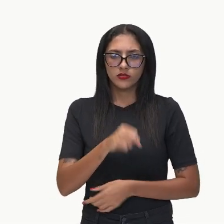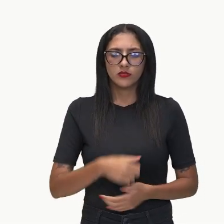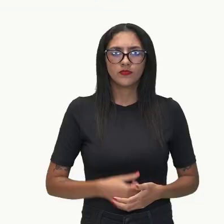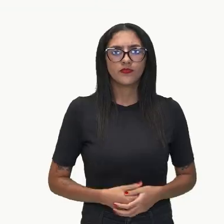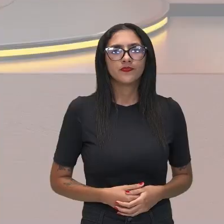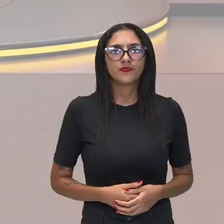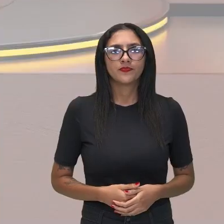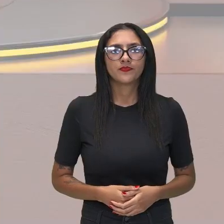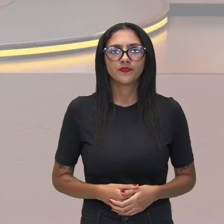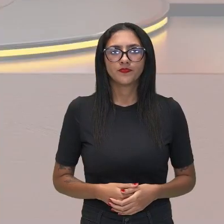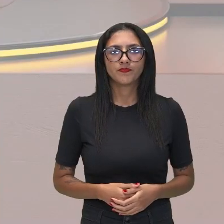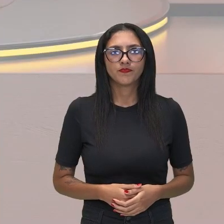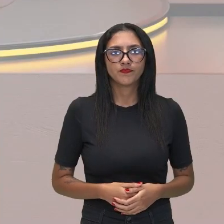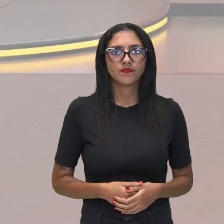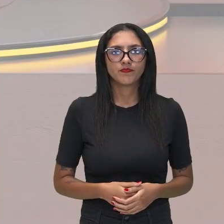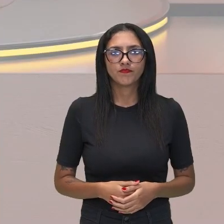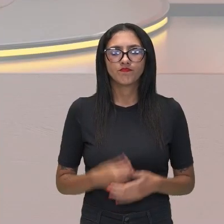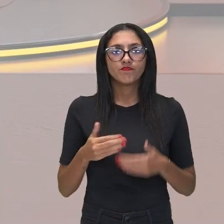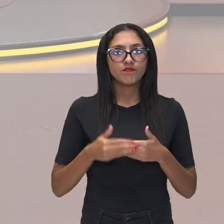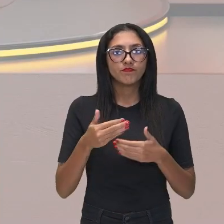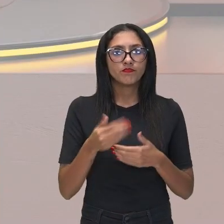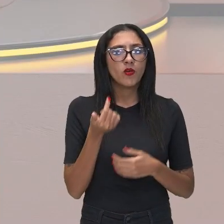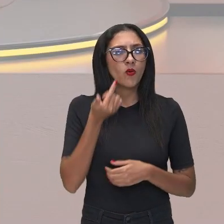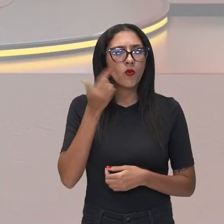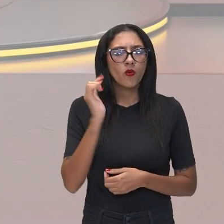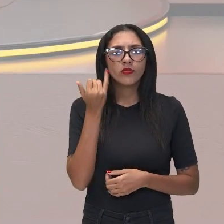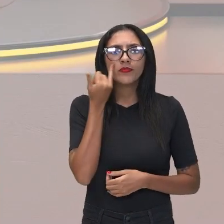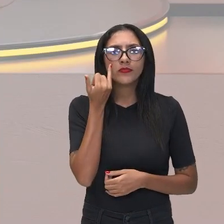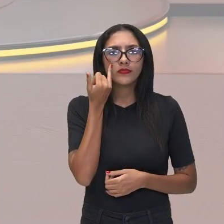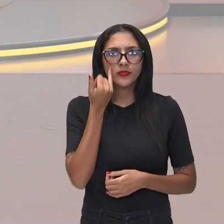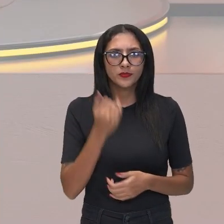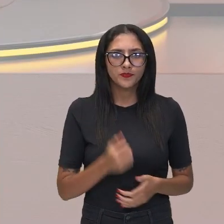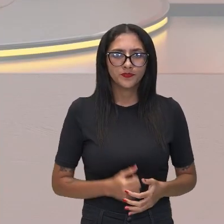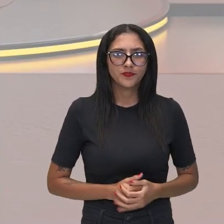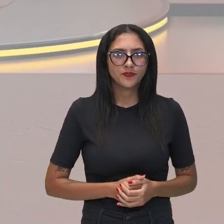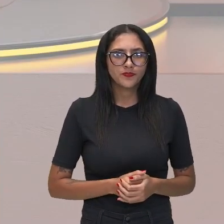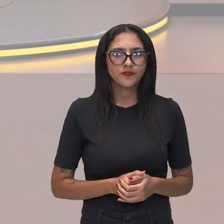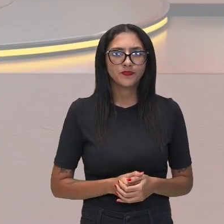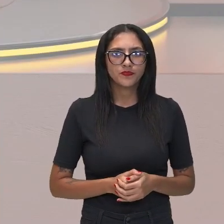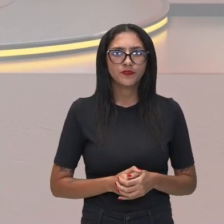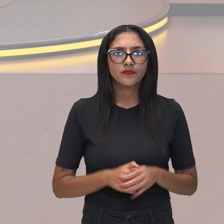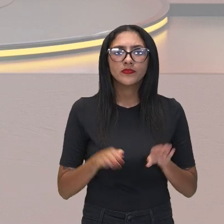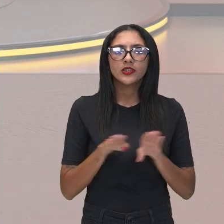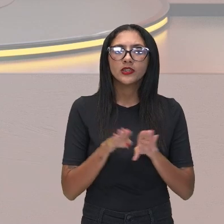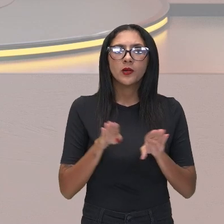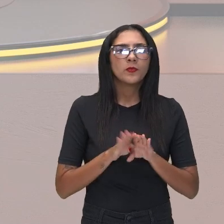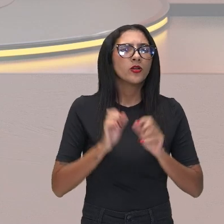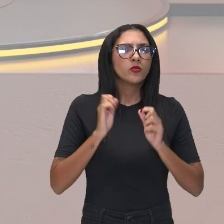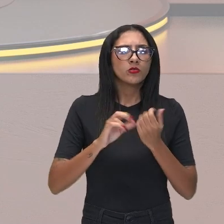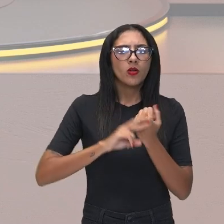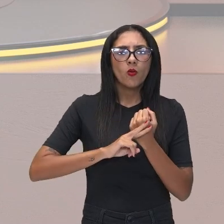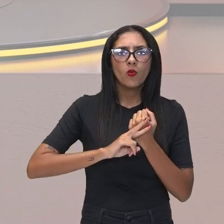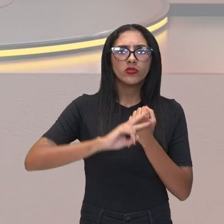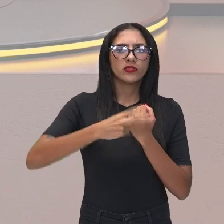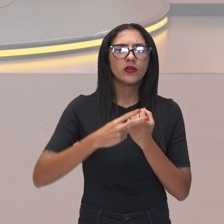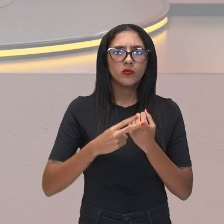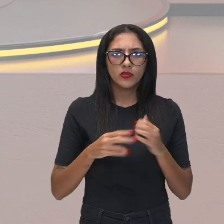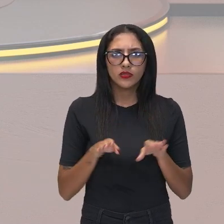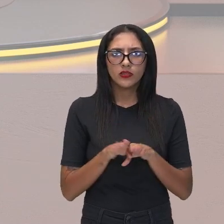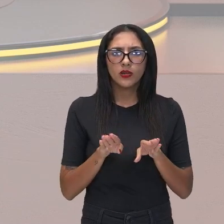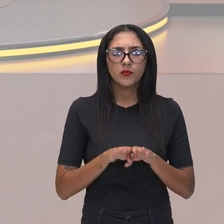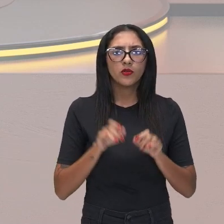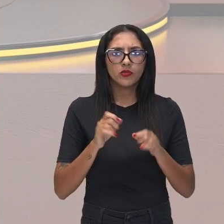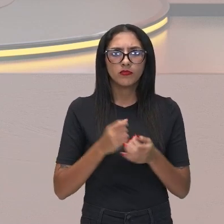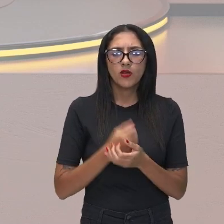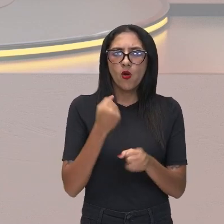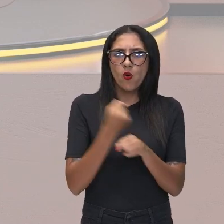Vamos adiante então, vamos ver mais alguns detalhes. Vejam que nós temos aqui como consequência ainda dessa divisão a instalação